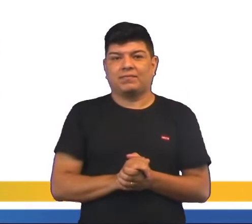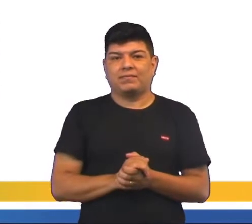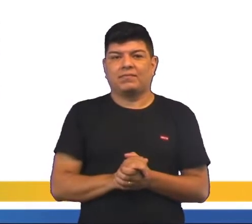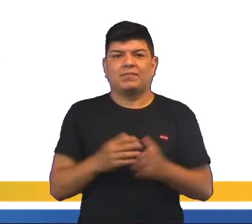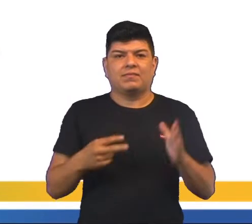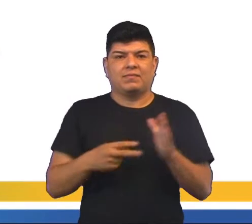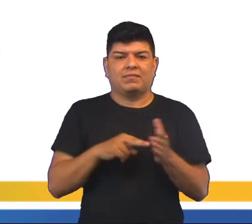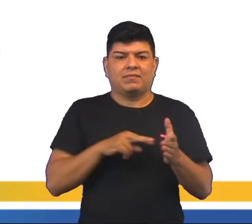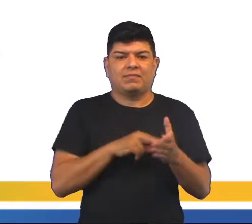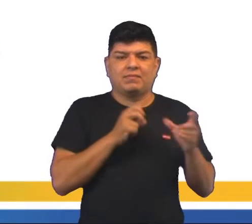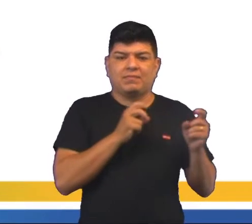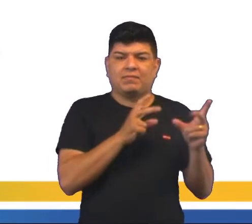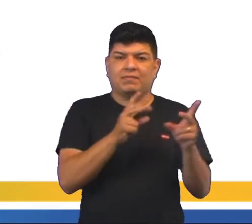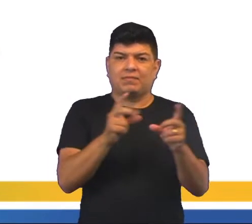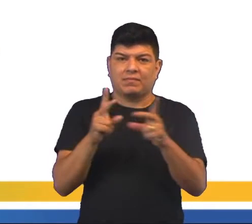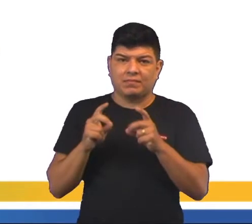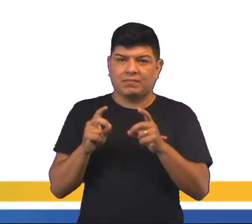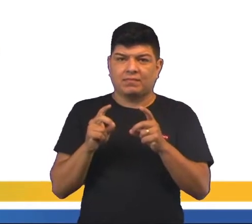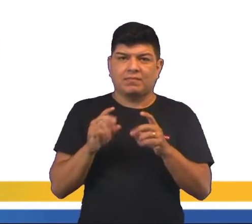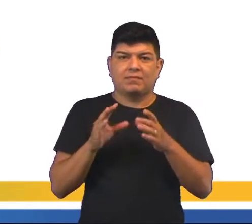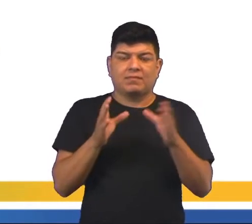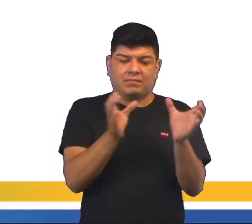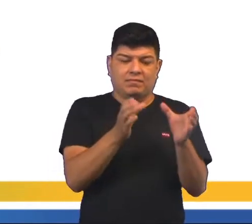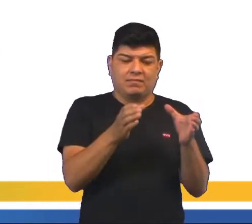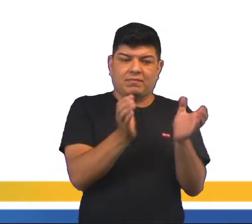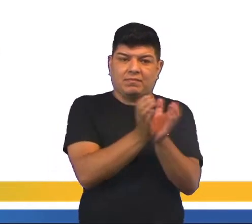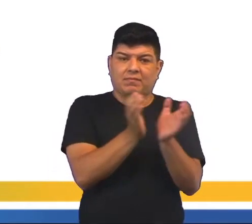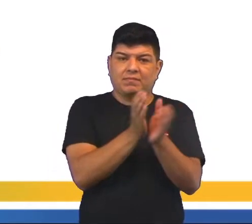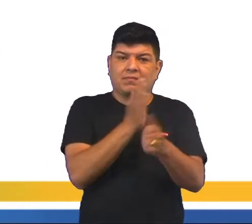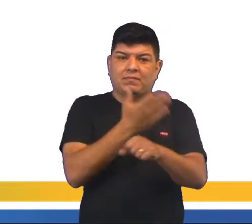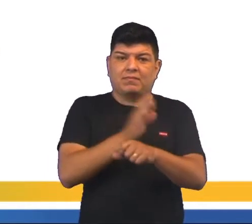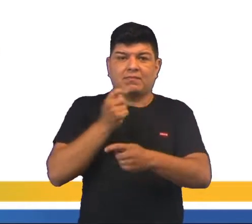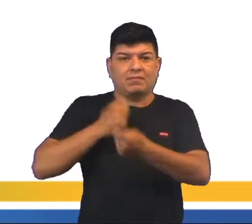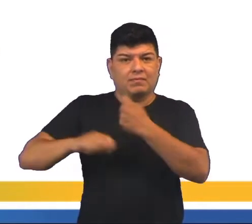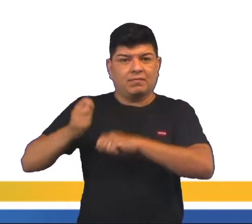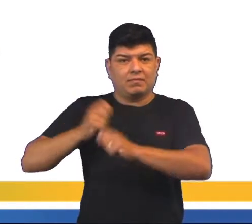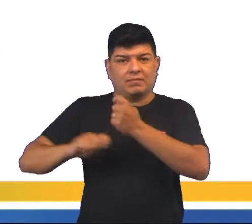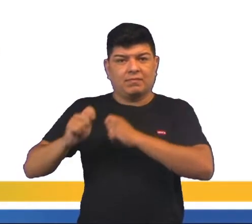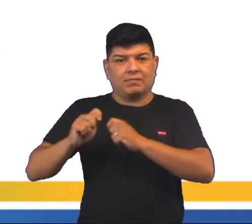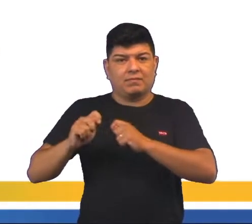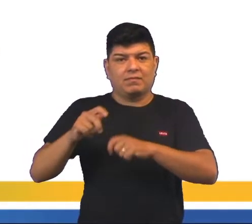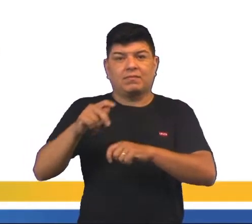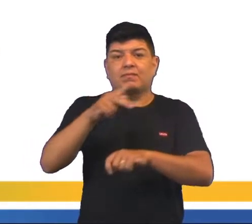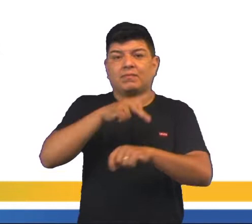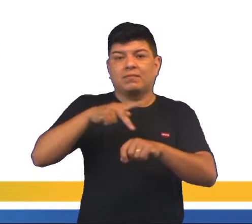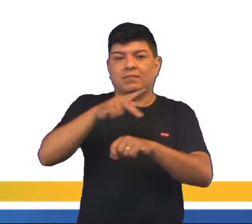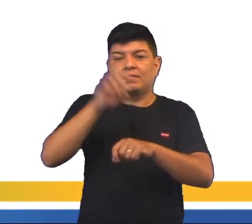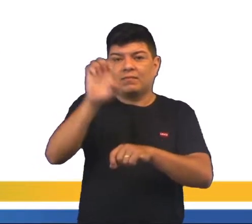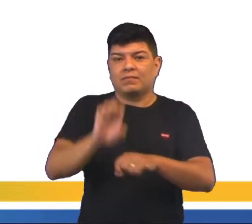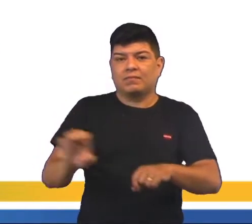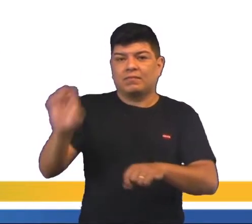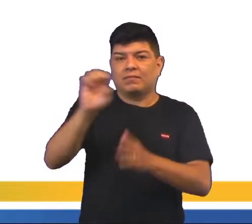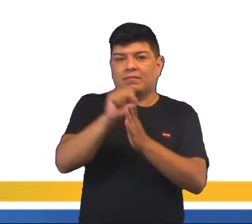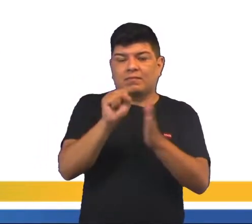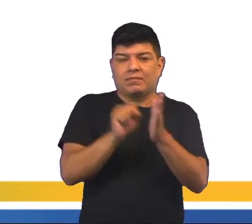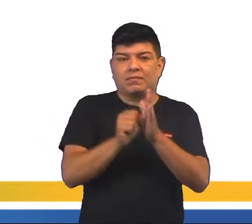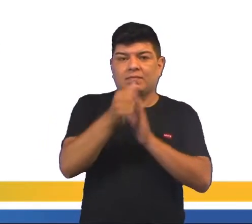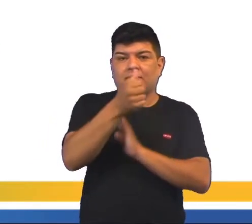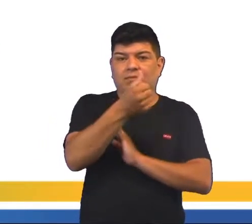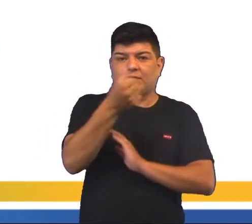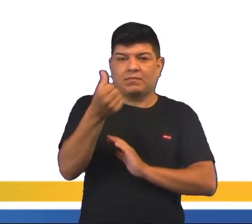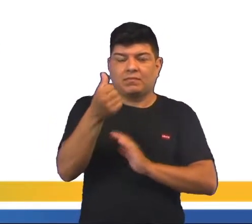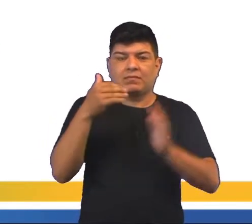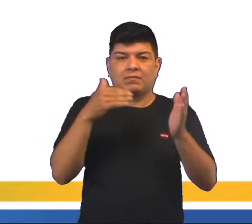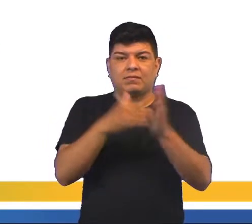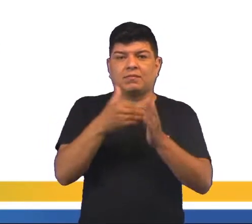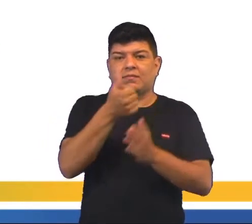O que é mercantilismo? Mercantilismo foi um conjunto de práticas econômicas adotadas pelas nações europeias entre os séculos